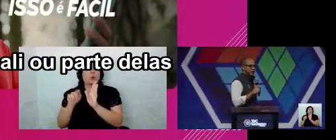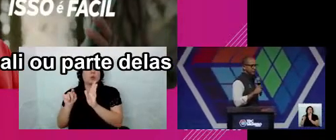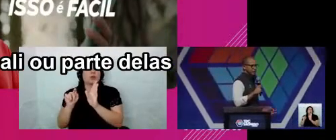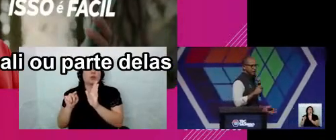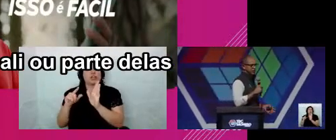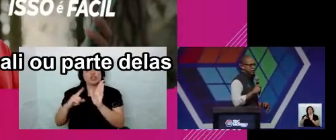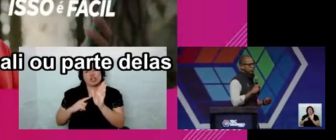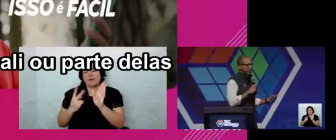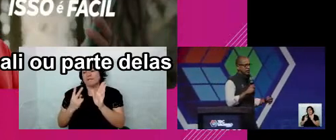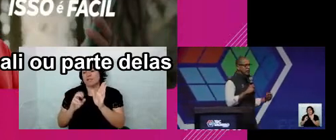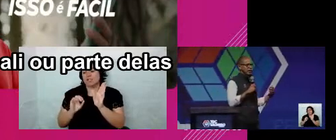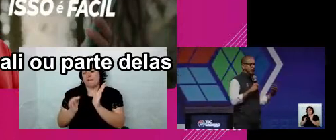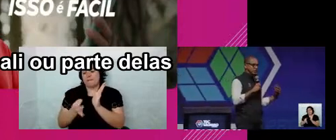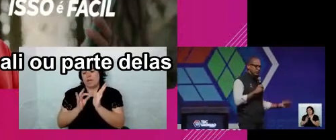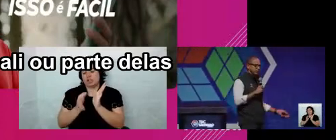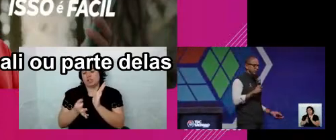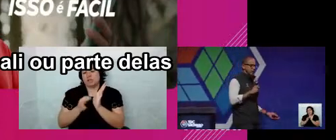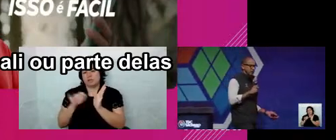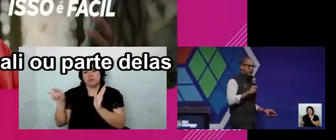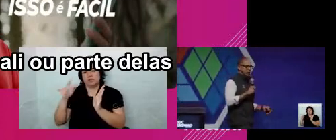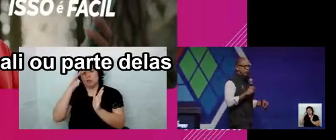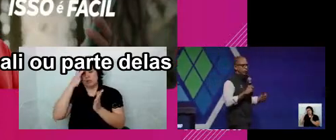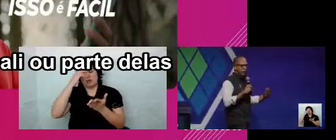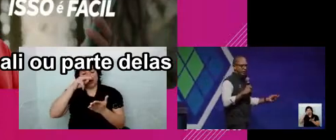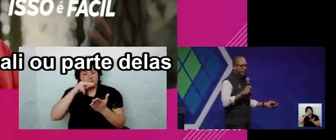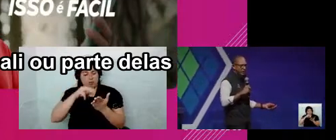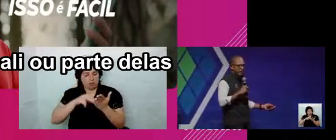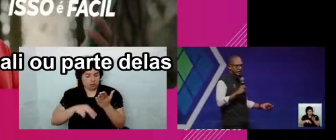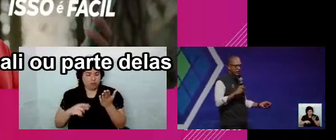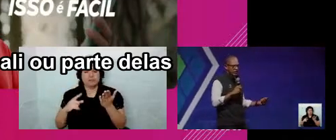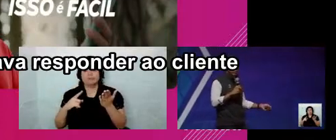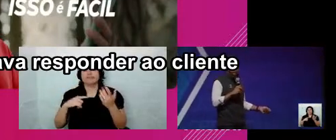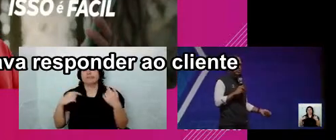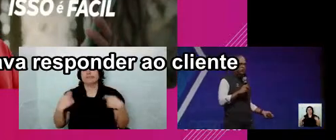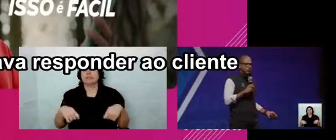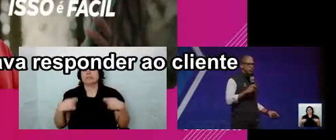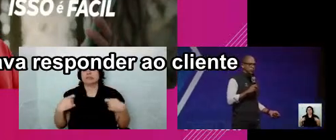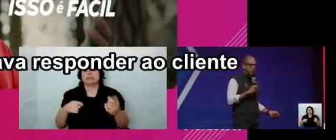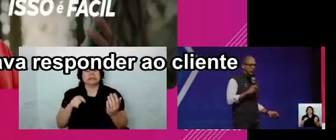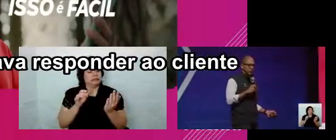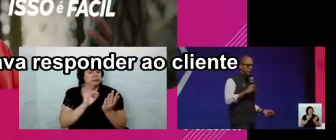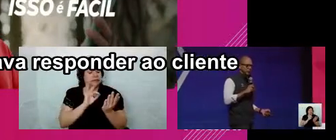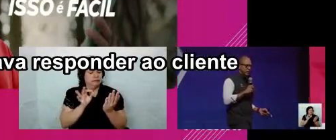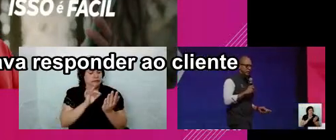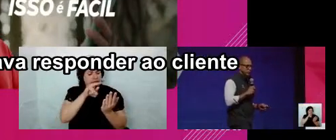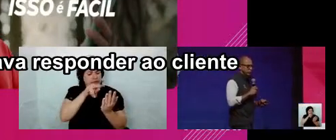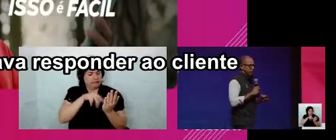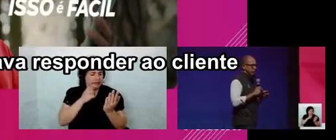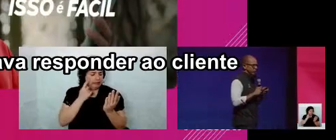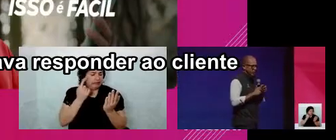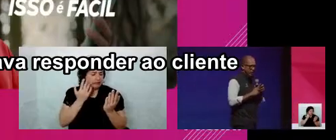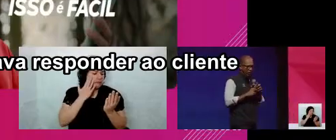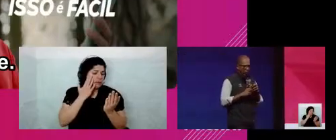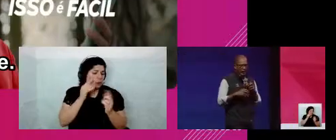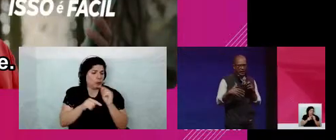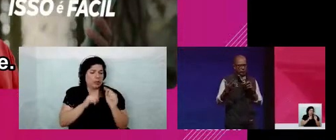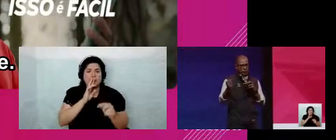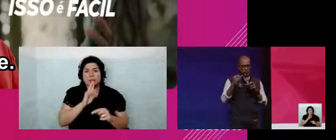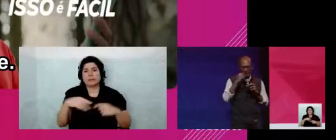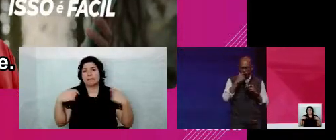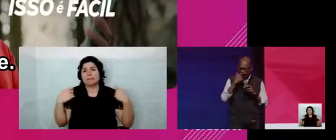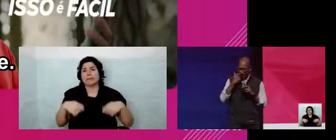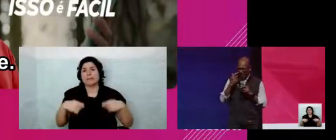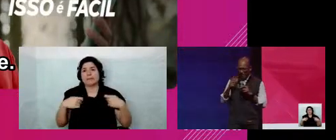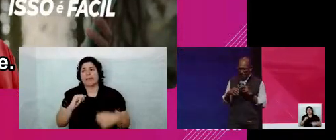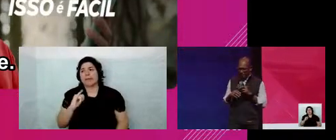20 páginas e o cara tinha que ler as 20 páginas ali, ou parte delas, para conseguir descobrir o que ele precisava responder ao